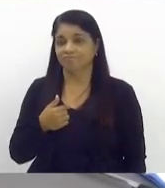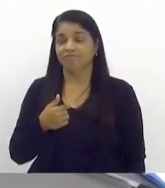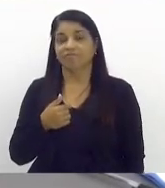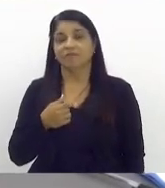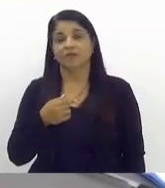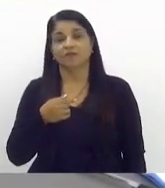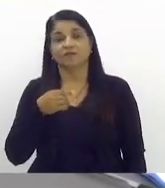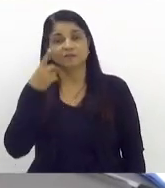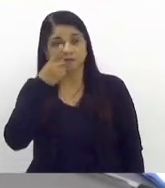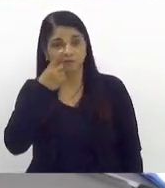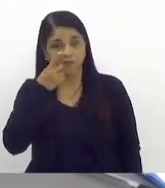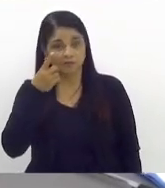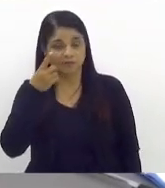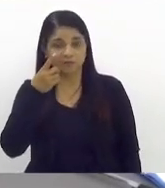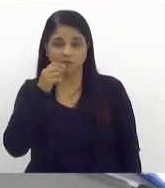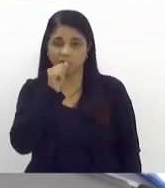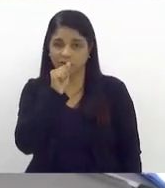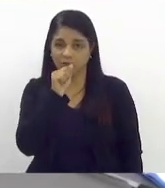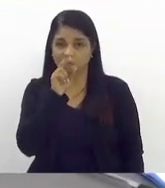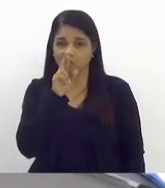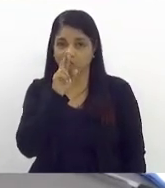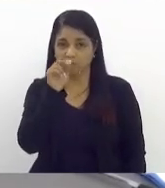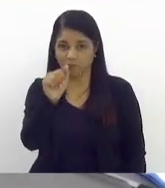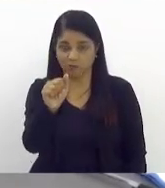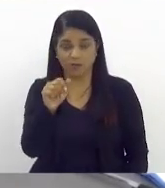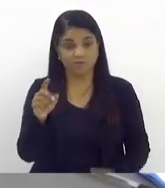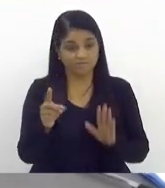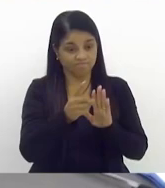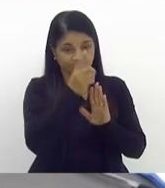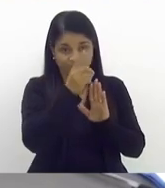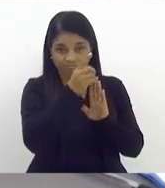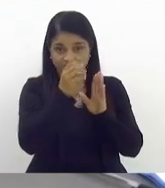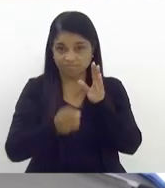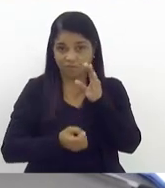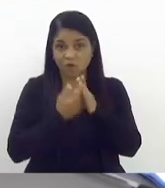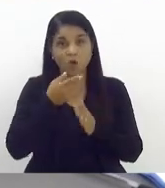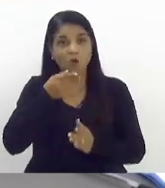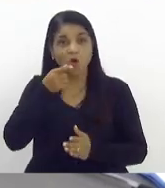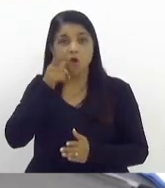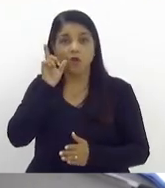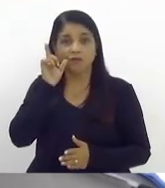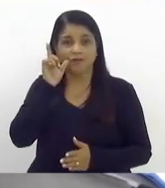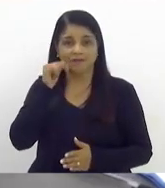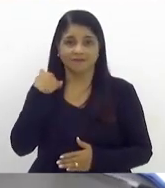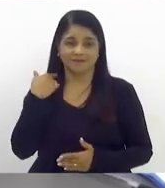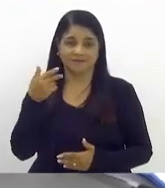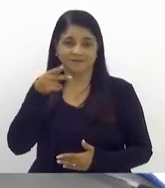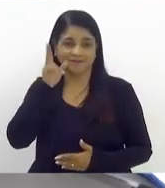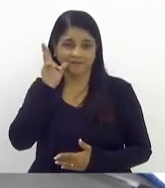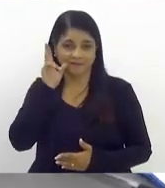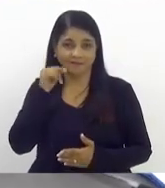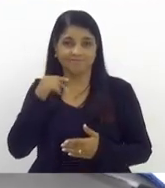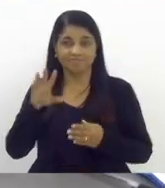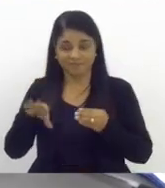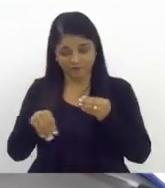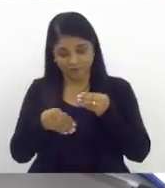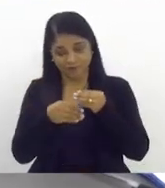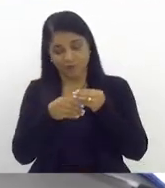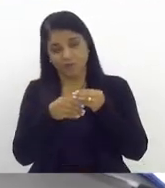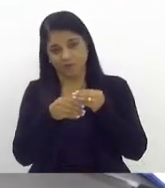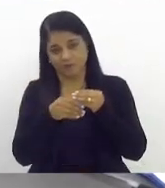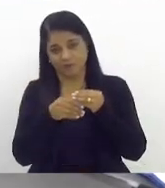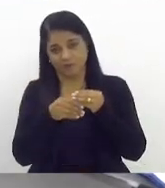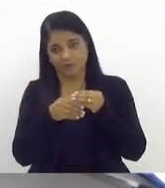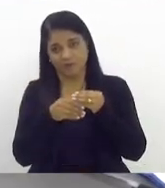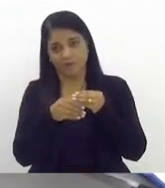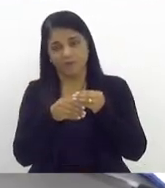Amorim, eles fizeram um decreto que saiu anteontem, exatamente incorporando, não só, é mais